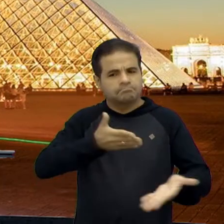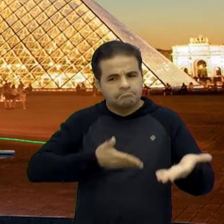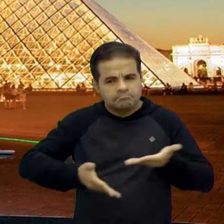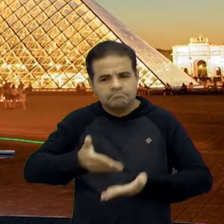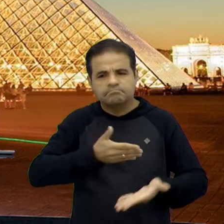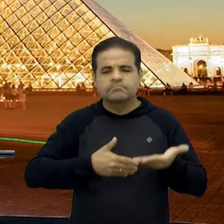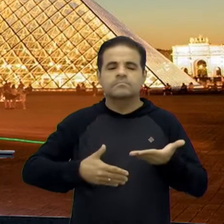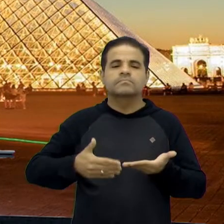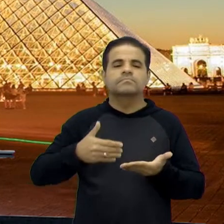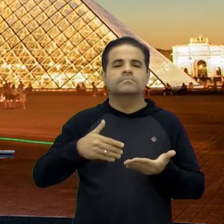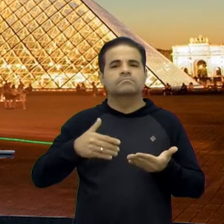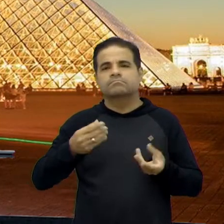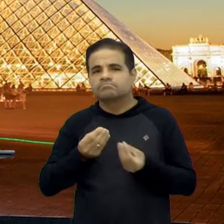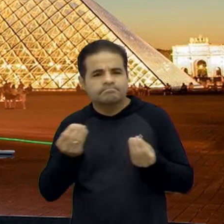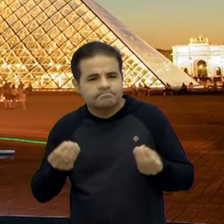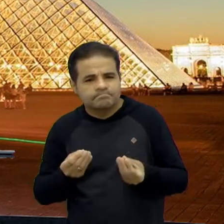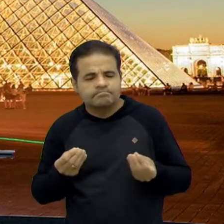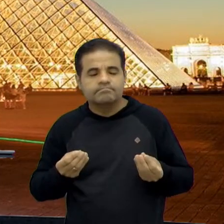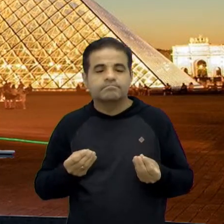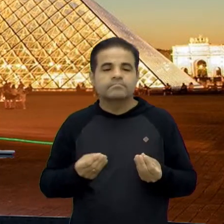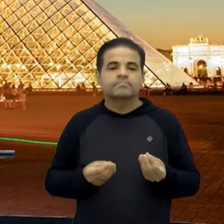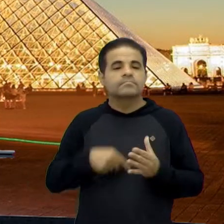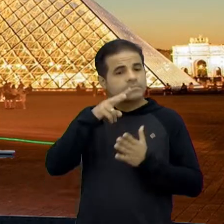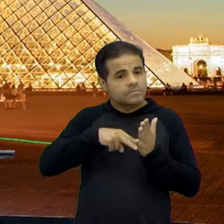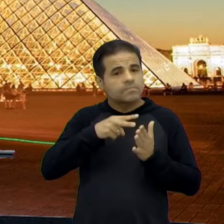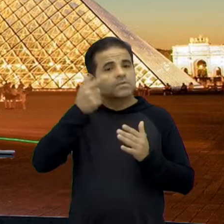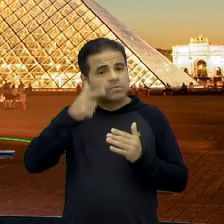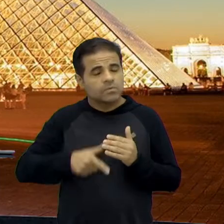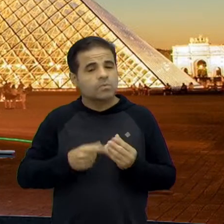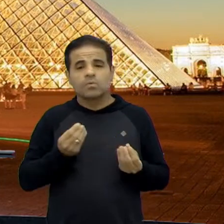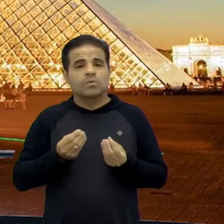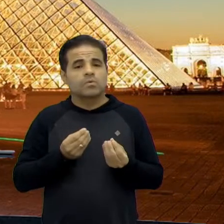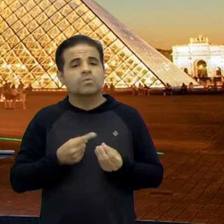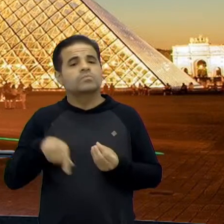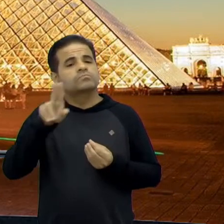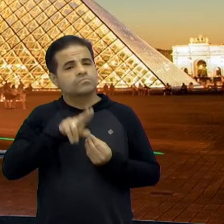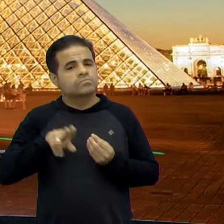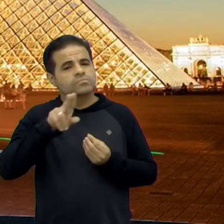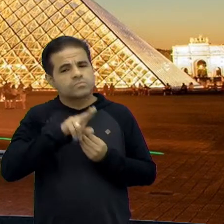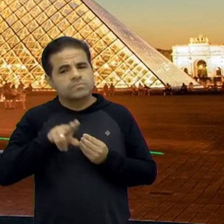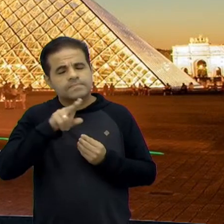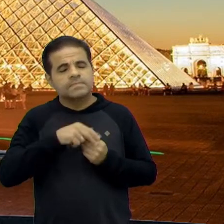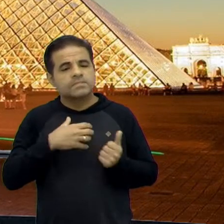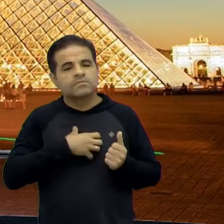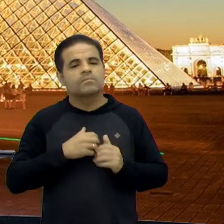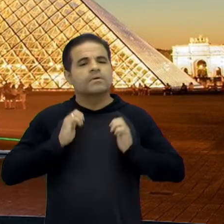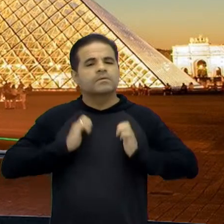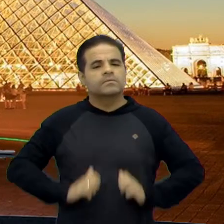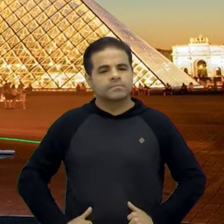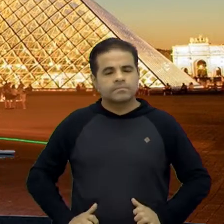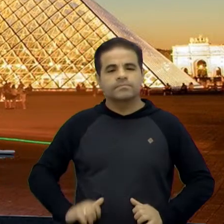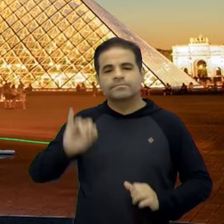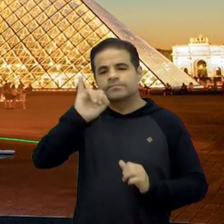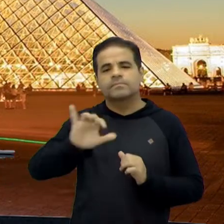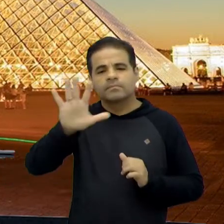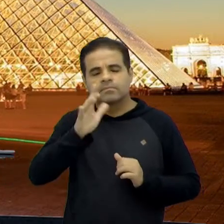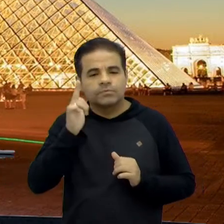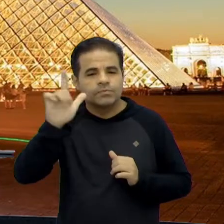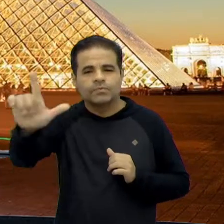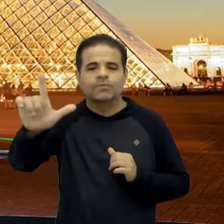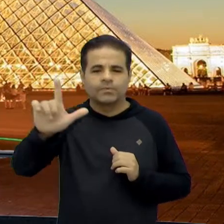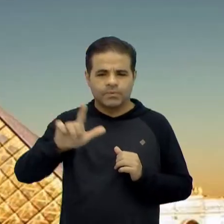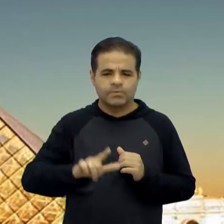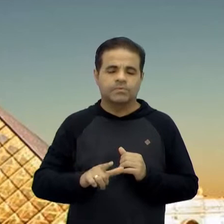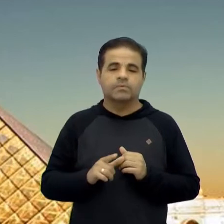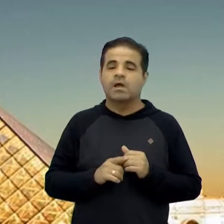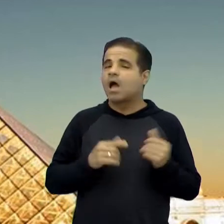com plágio, com a releitura e como a gente utiliza, né, de forma ética a imagem do outro. Questão do anonimato,